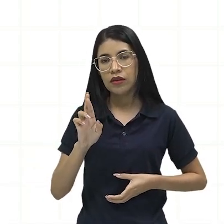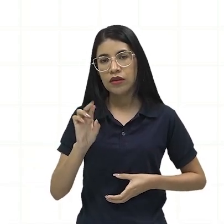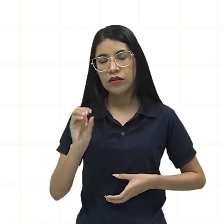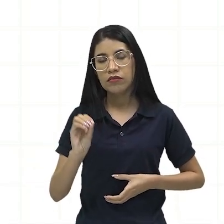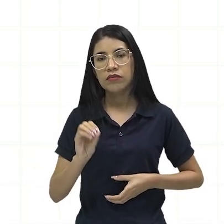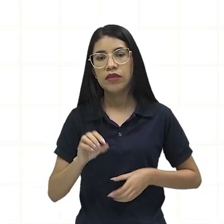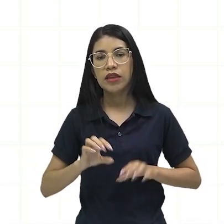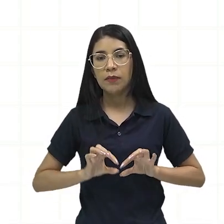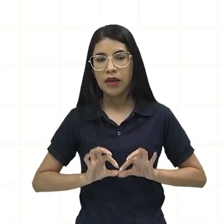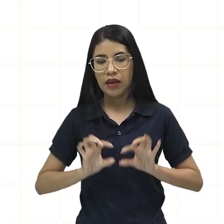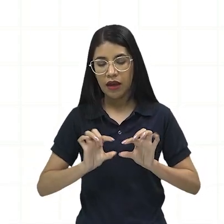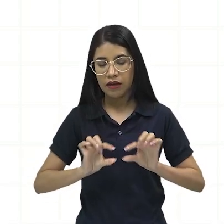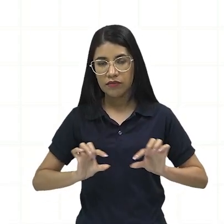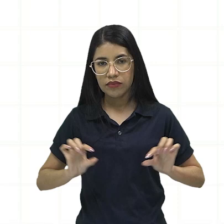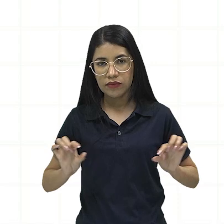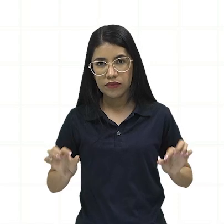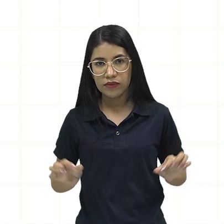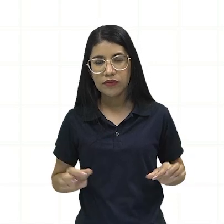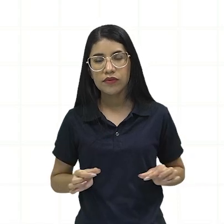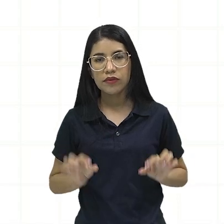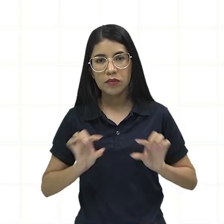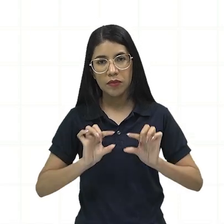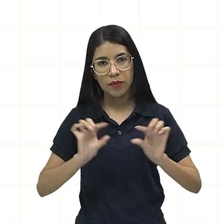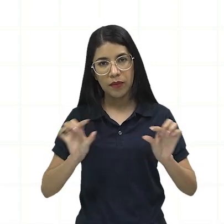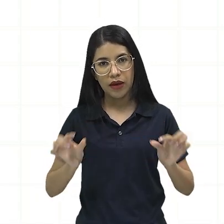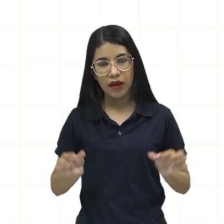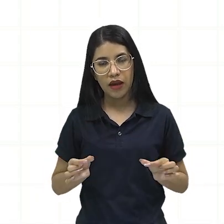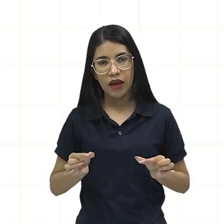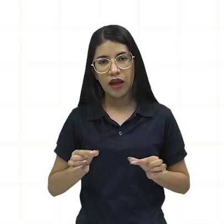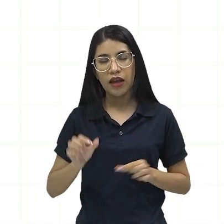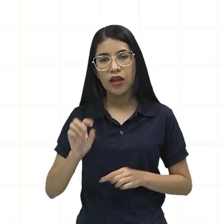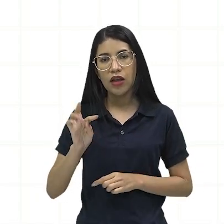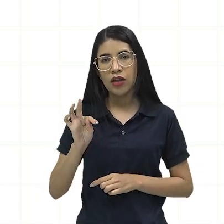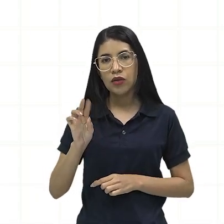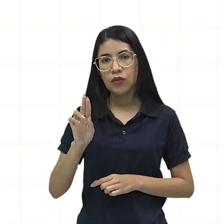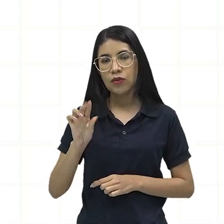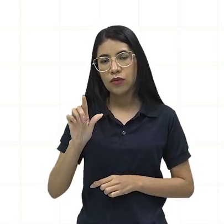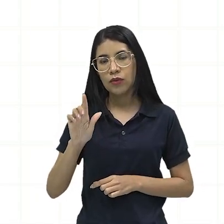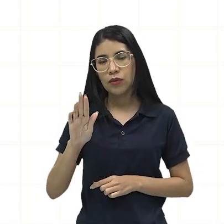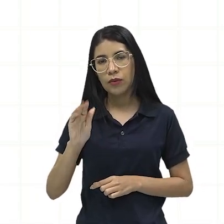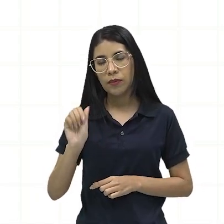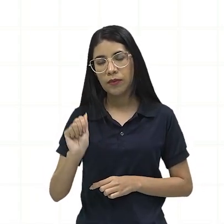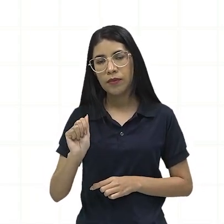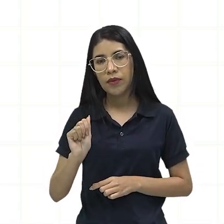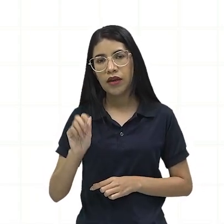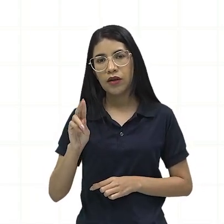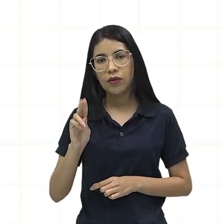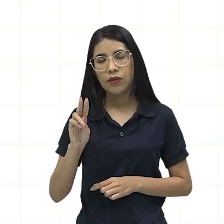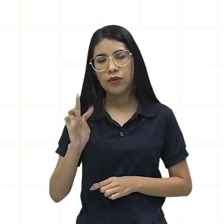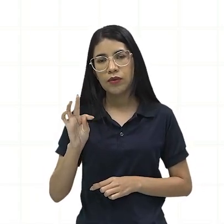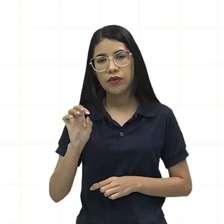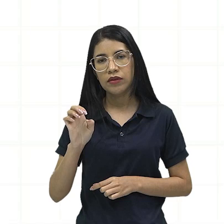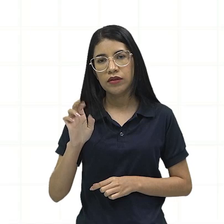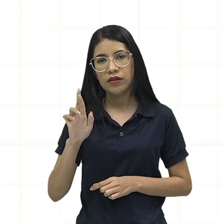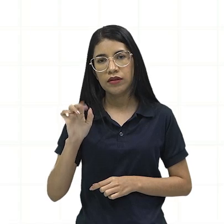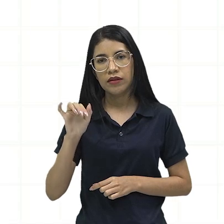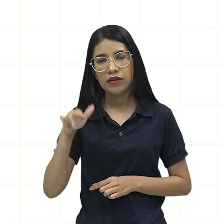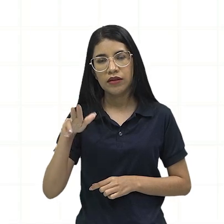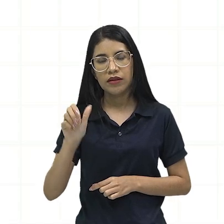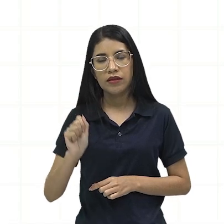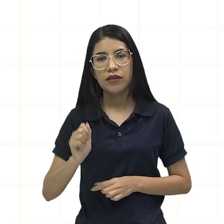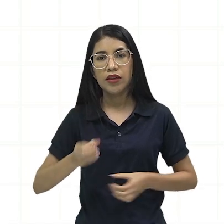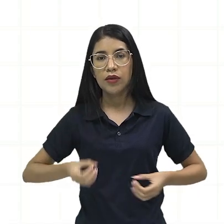tubas uterinas são essa espécie de alça que tem na lateral deles. E os ovários estão